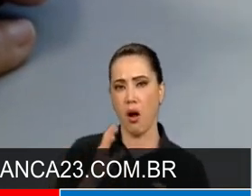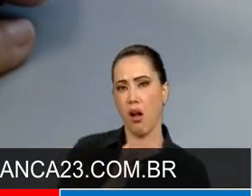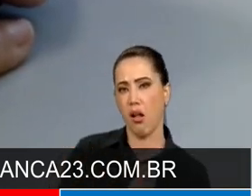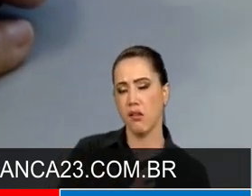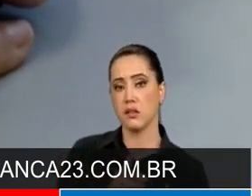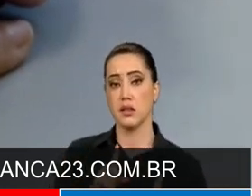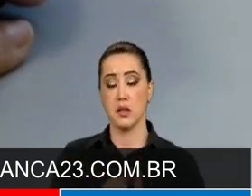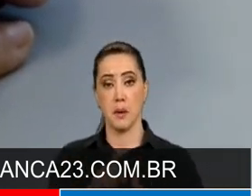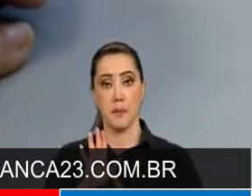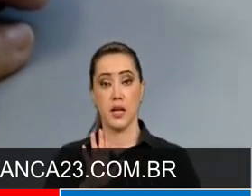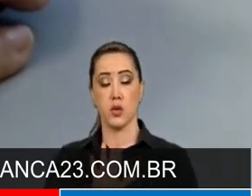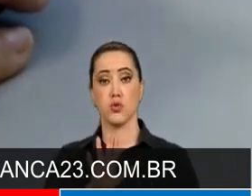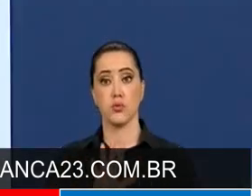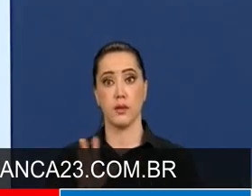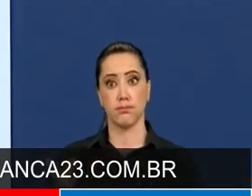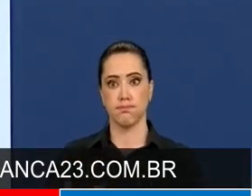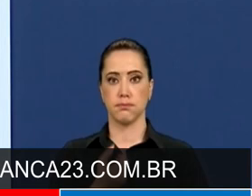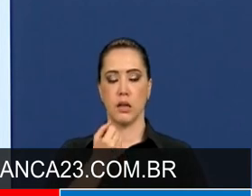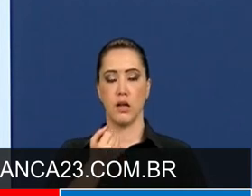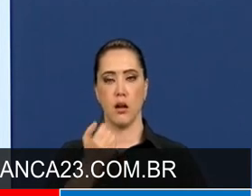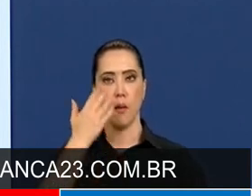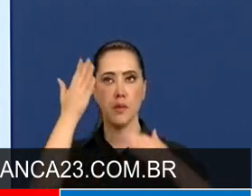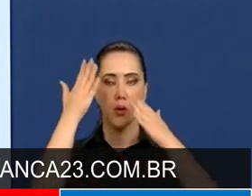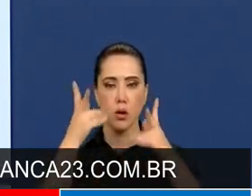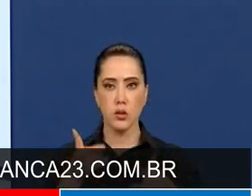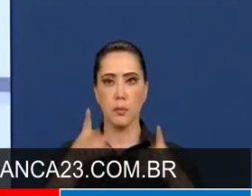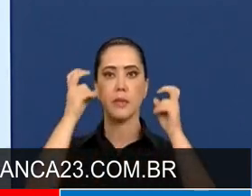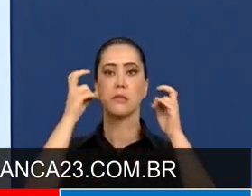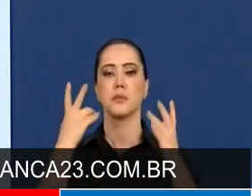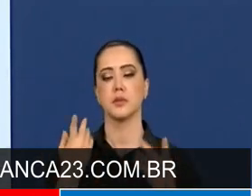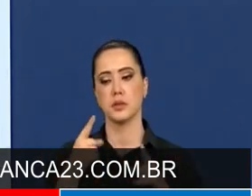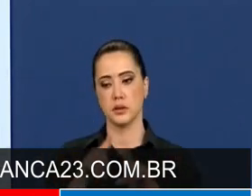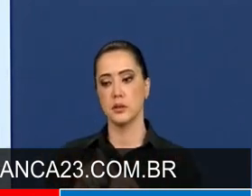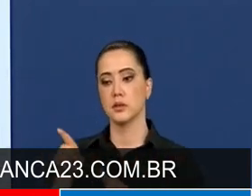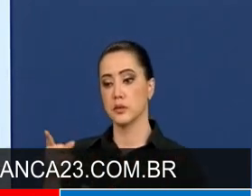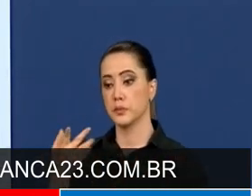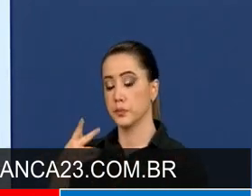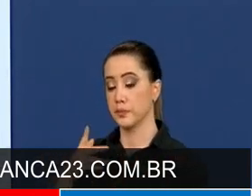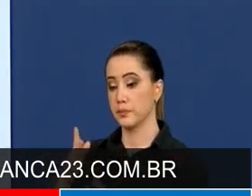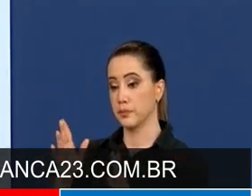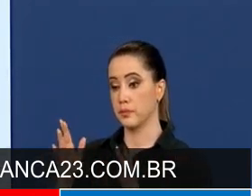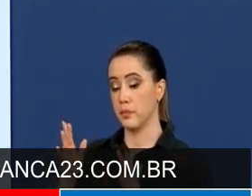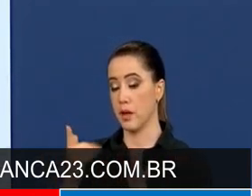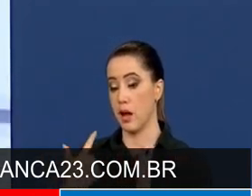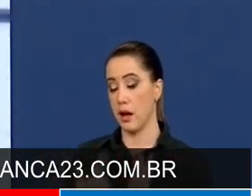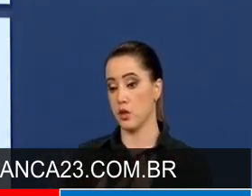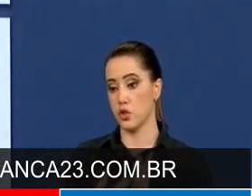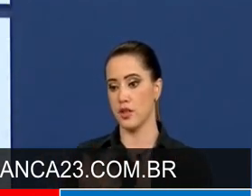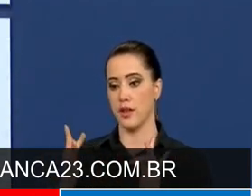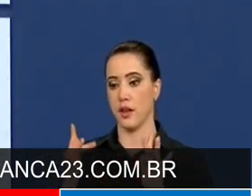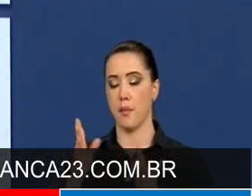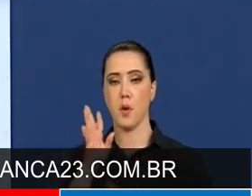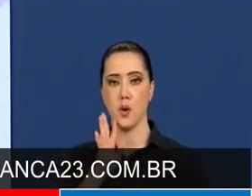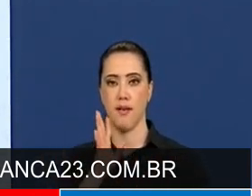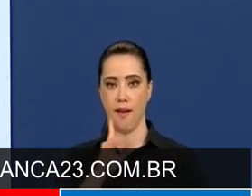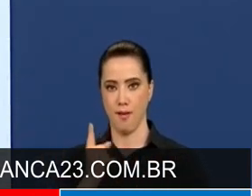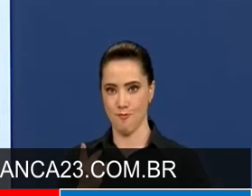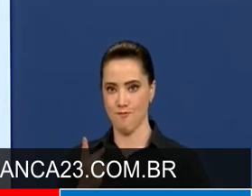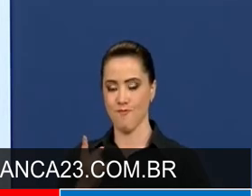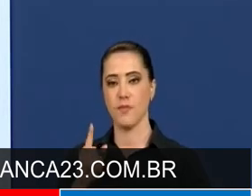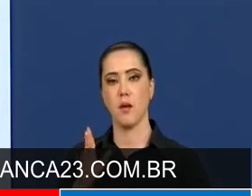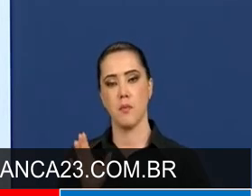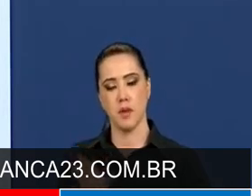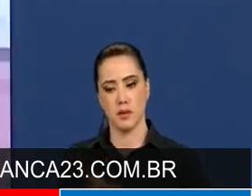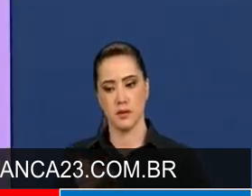ciclo de violência psicológica, a cartilha Namoro Legal está disponível na internet. Ela foi pensada para orientar namoradas